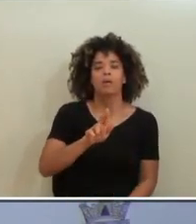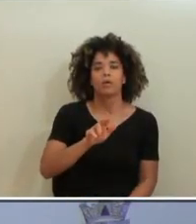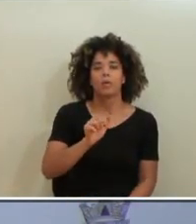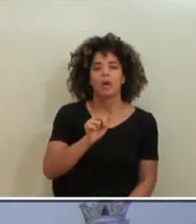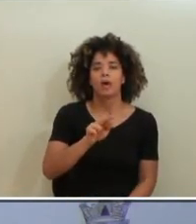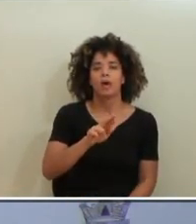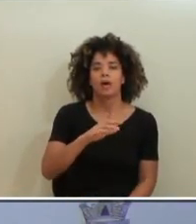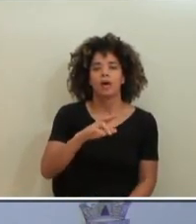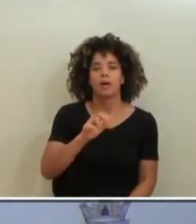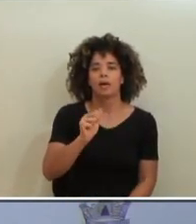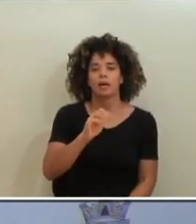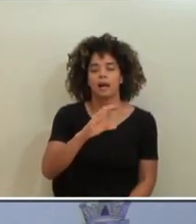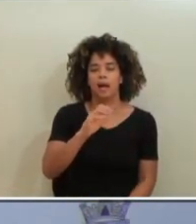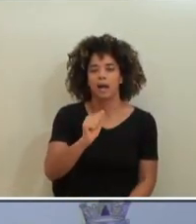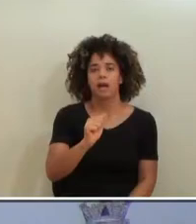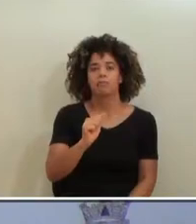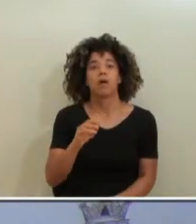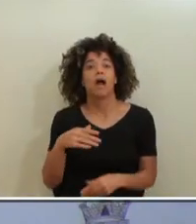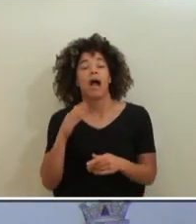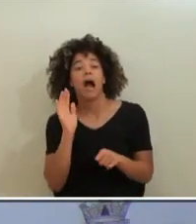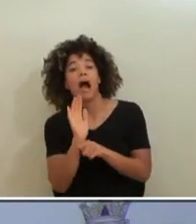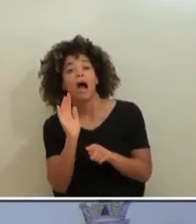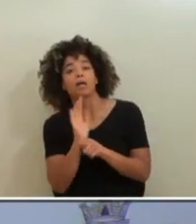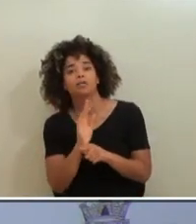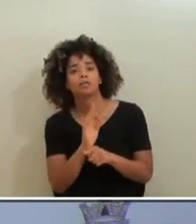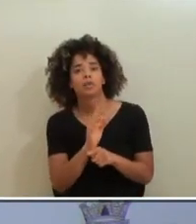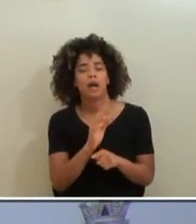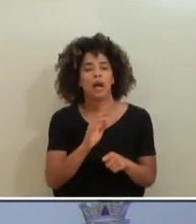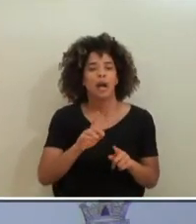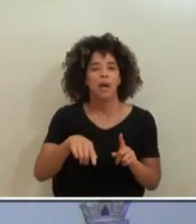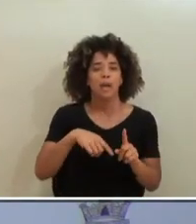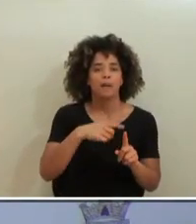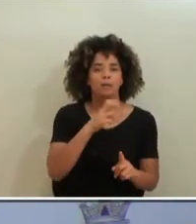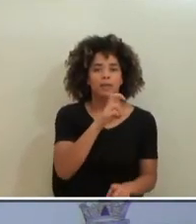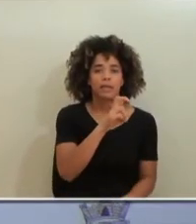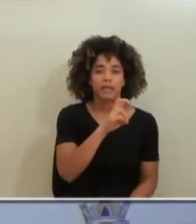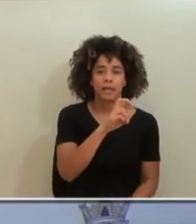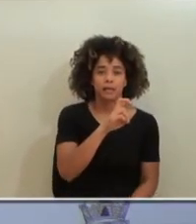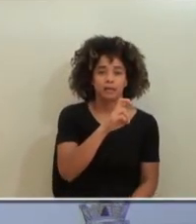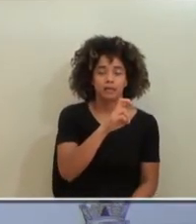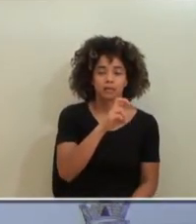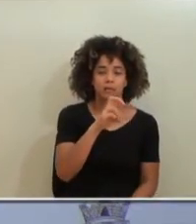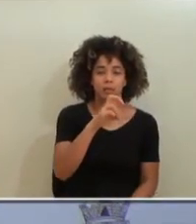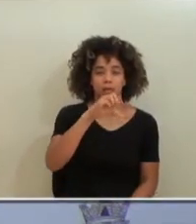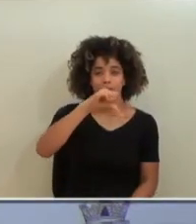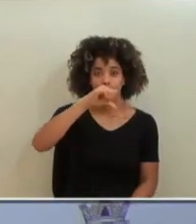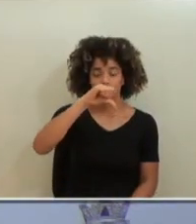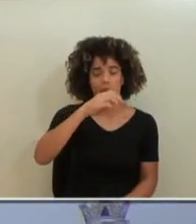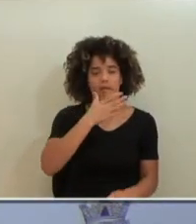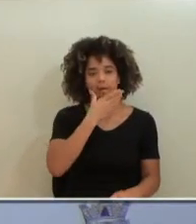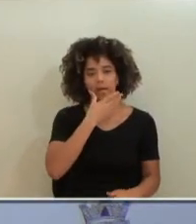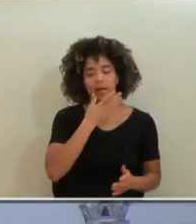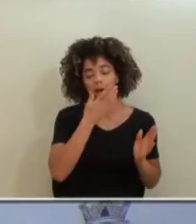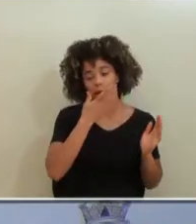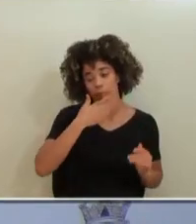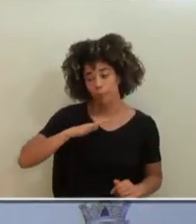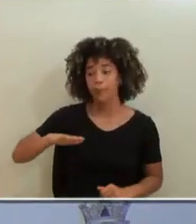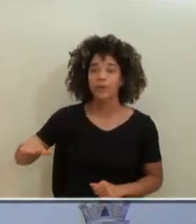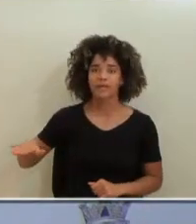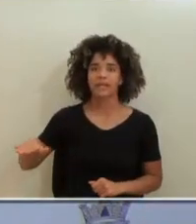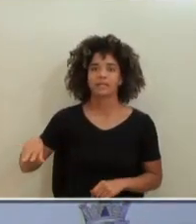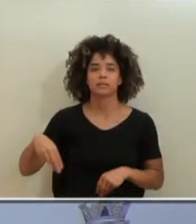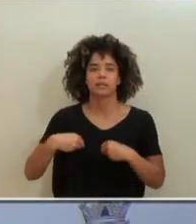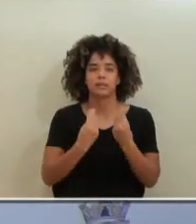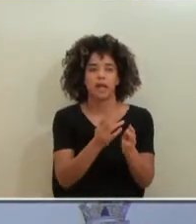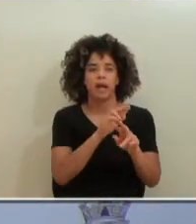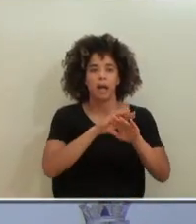com 569 crianças da Escola Jorge Amado em um dia de festa cheio de espírito natalino